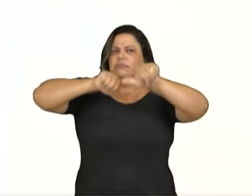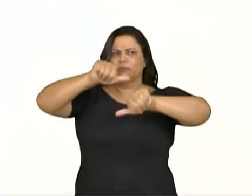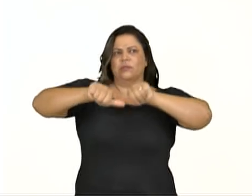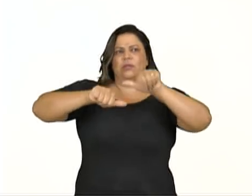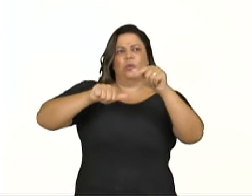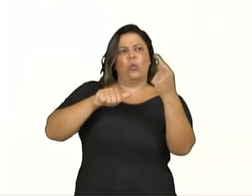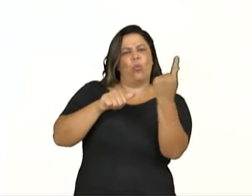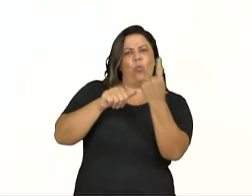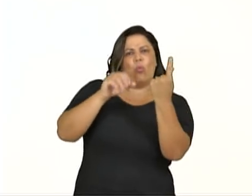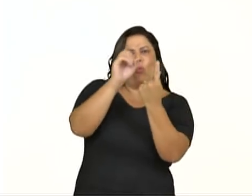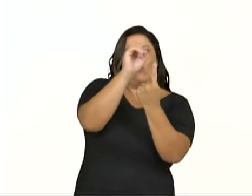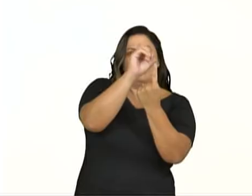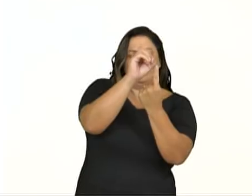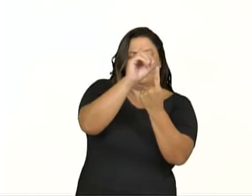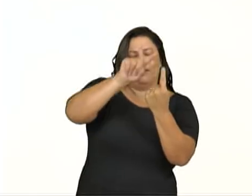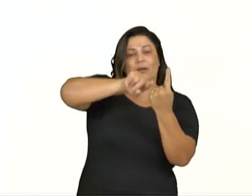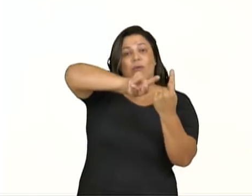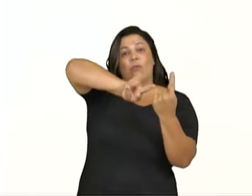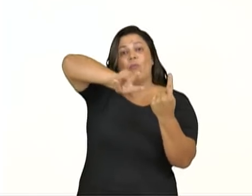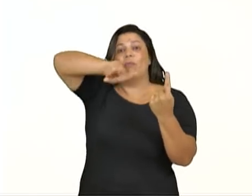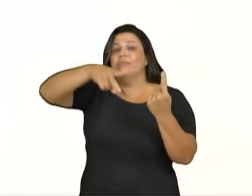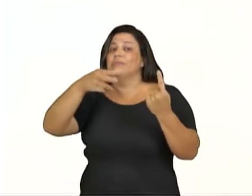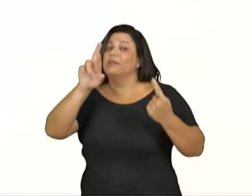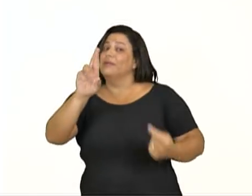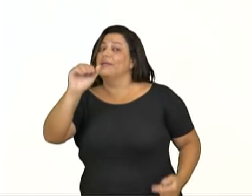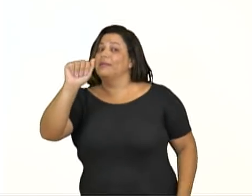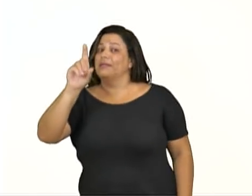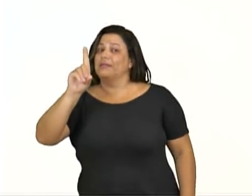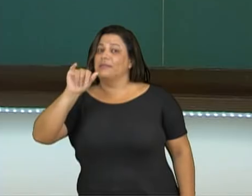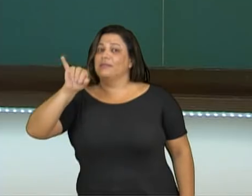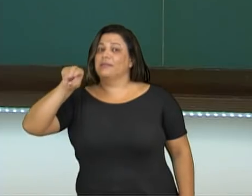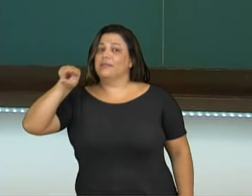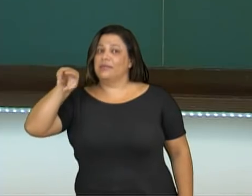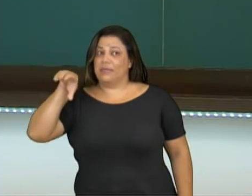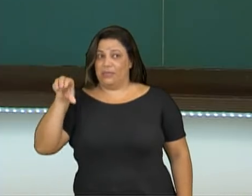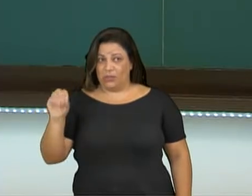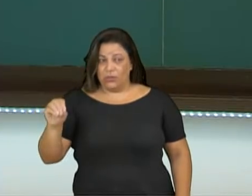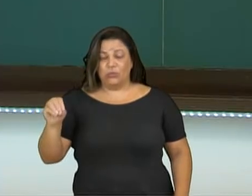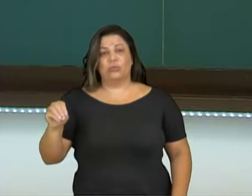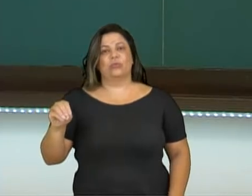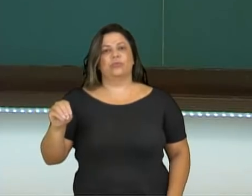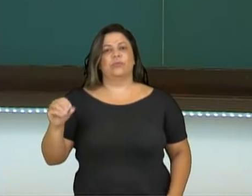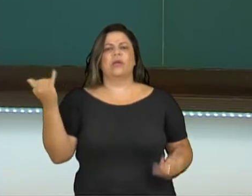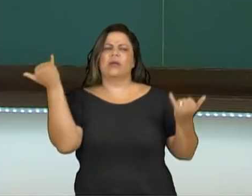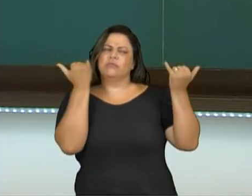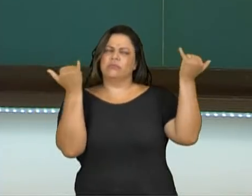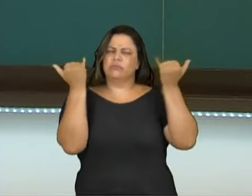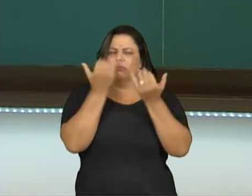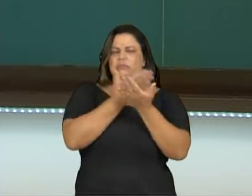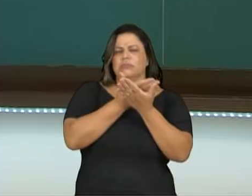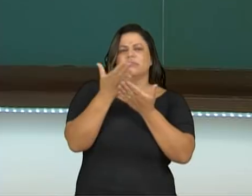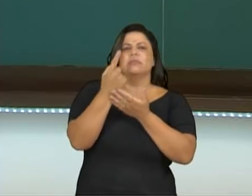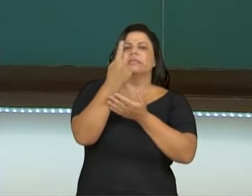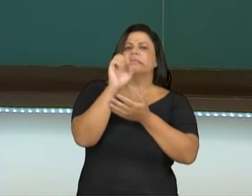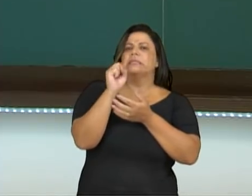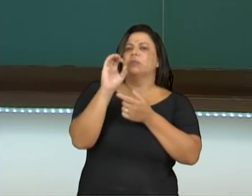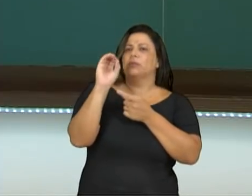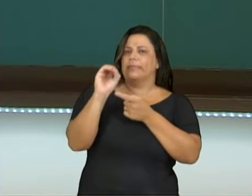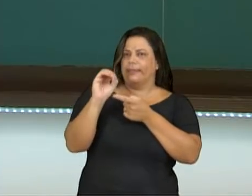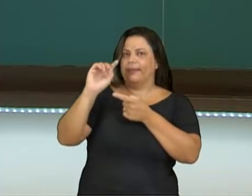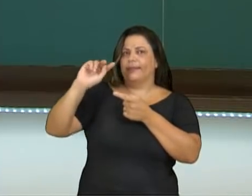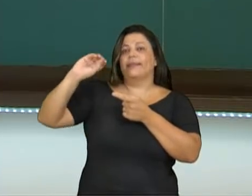radianos. Então, 1 grau em radianos. A informação inicial sempre será 180 graus, é igual a π